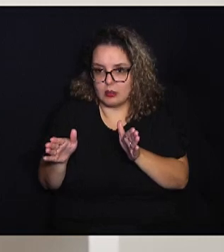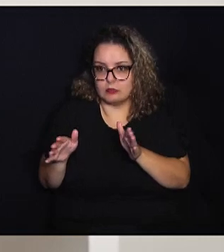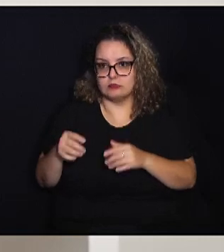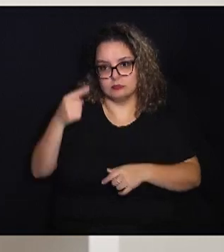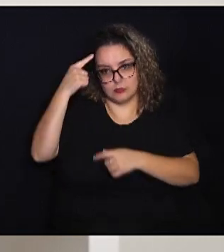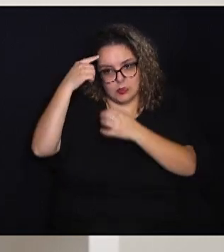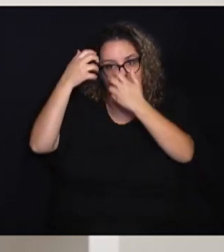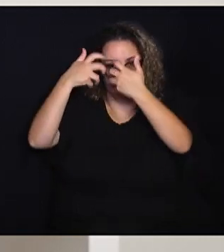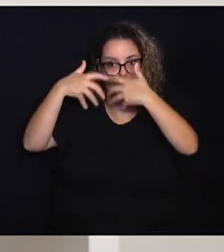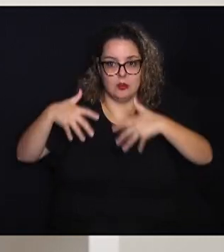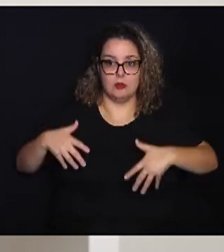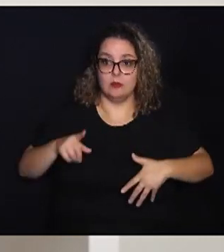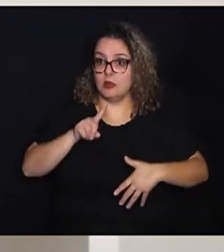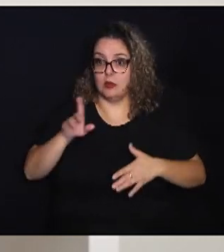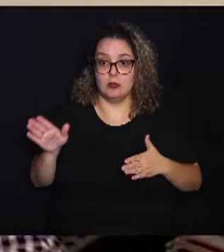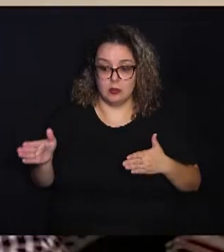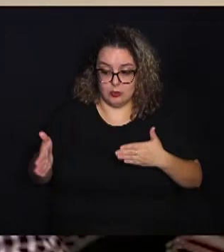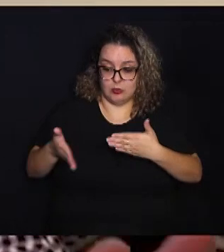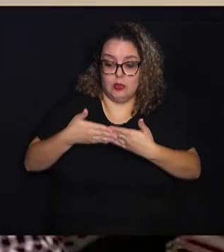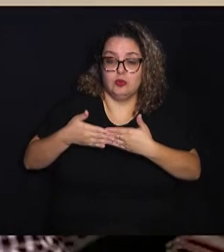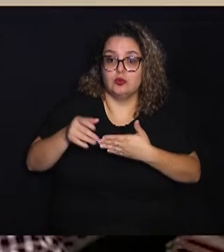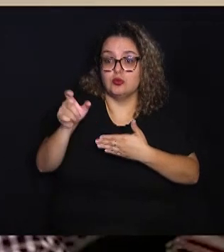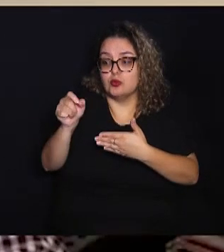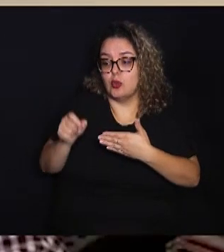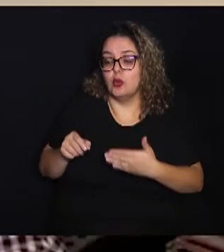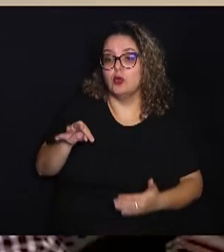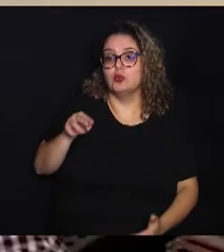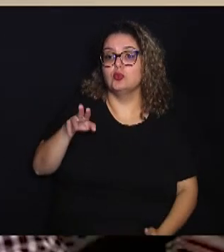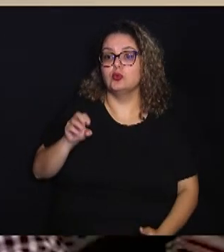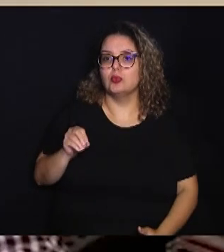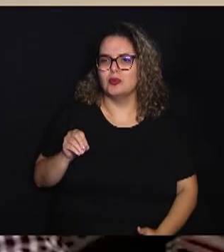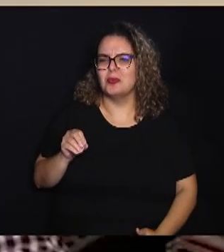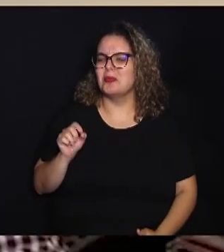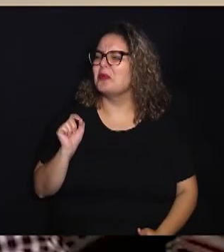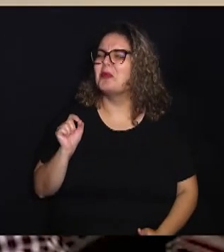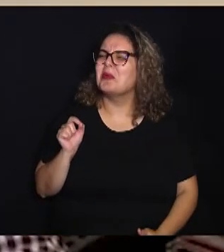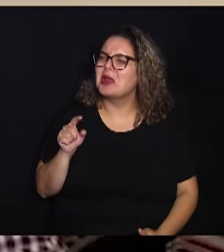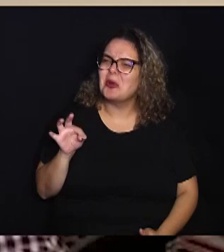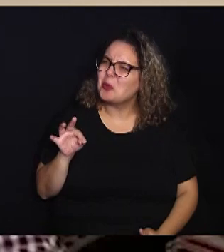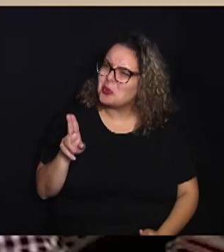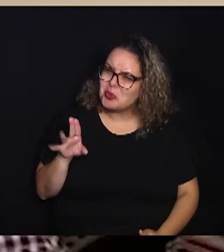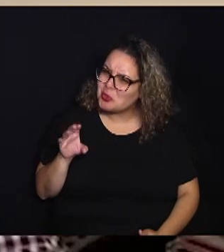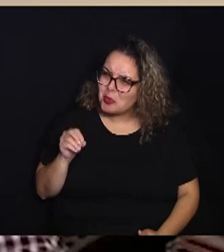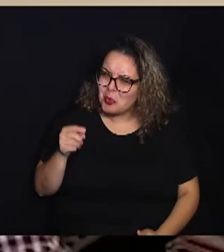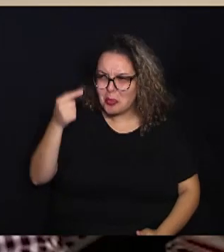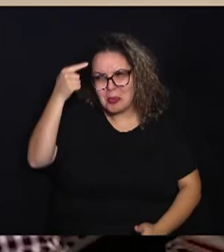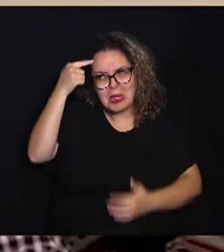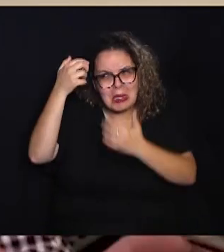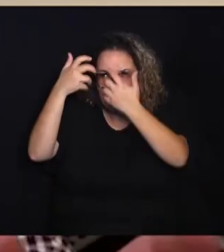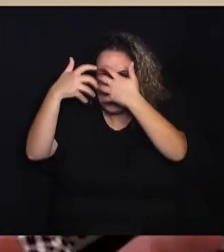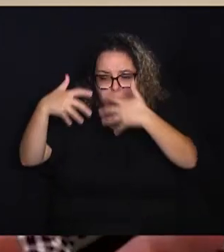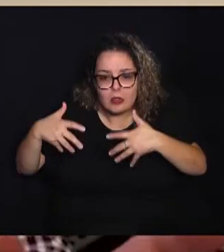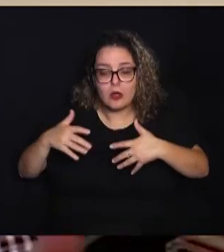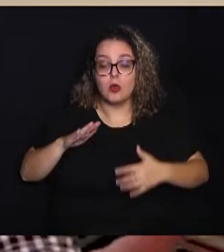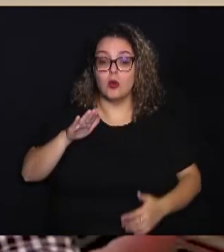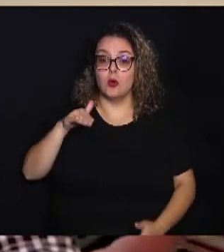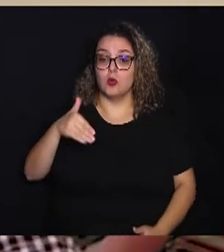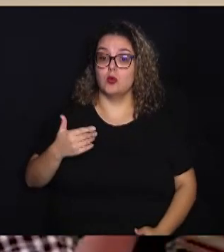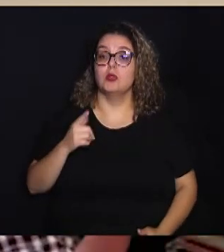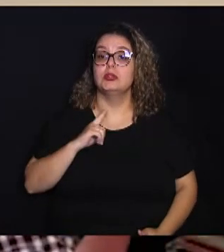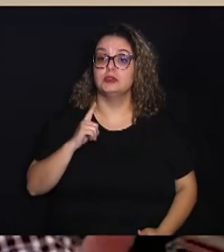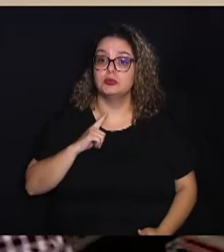neurais, né, pelo não fechamento do tubo neural. O que é o tubo neural? No início, quando você tem a